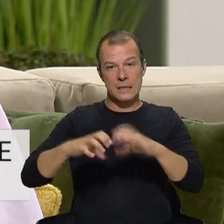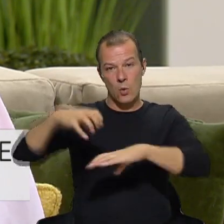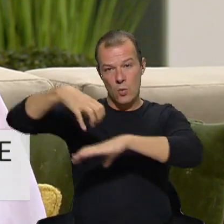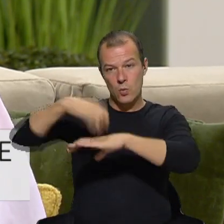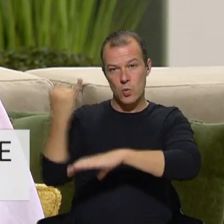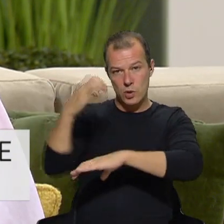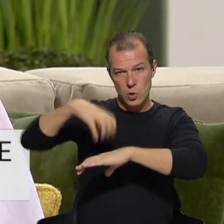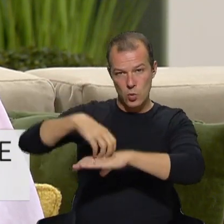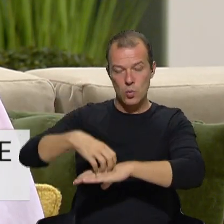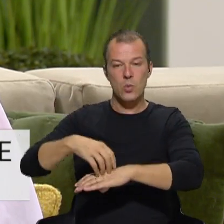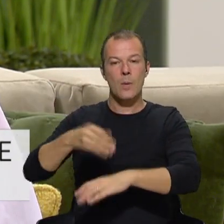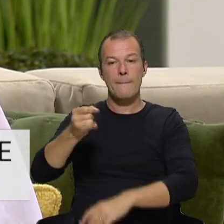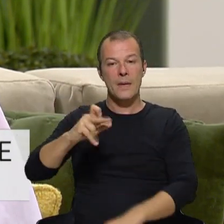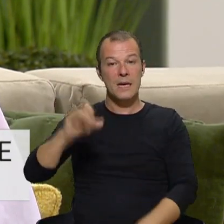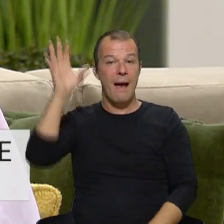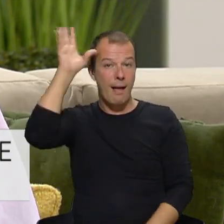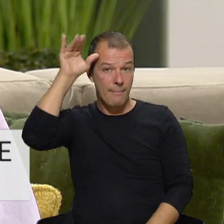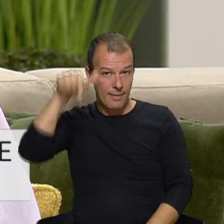Ok.